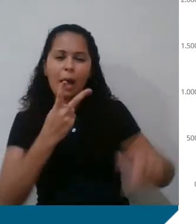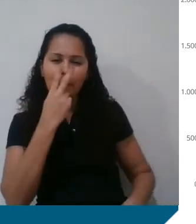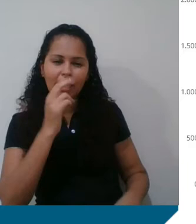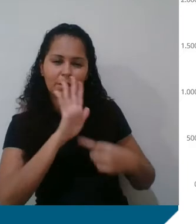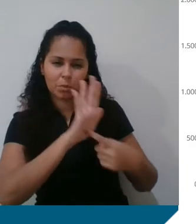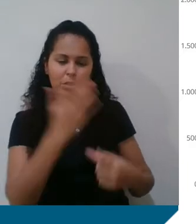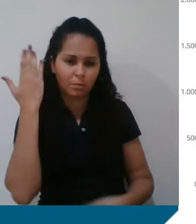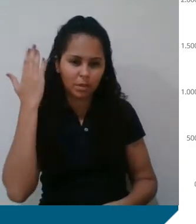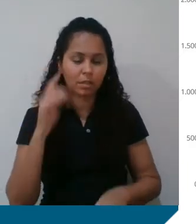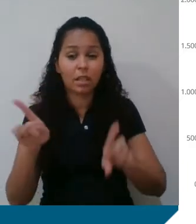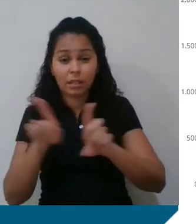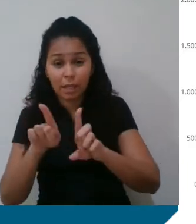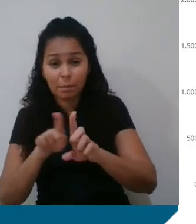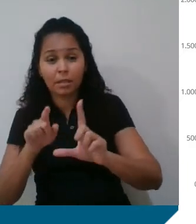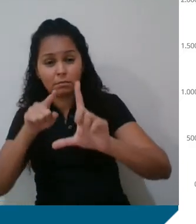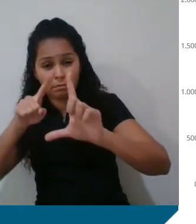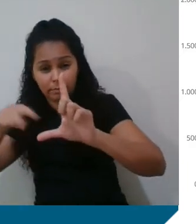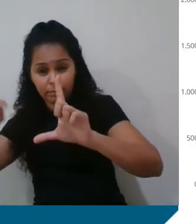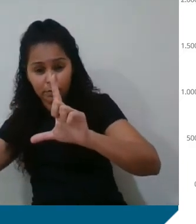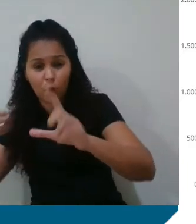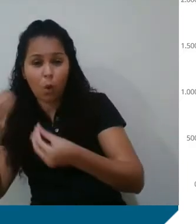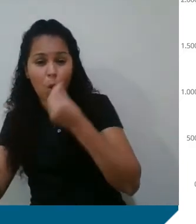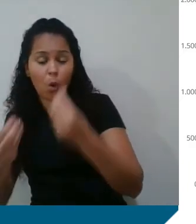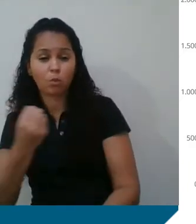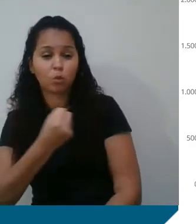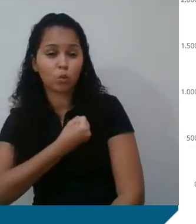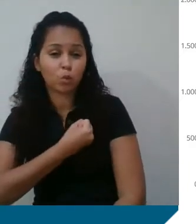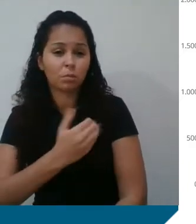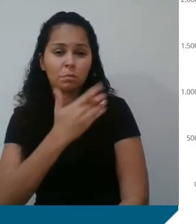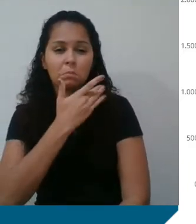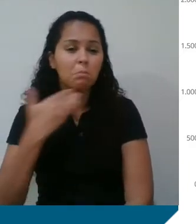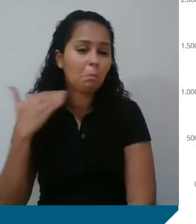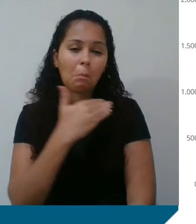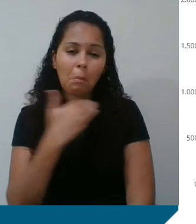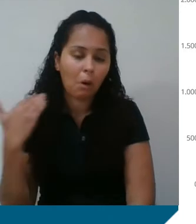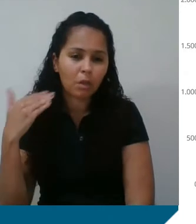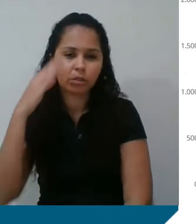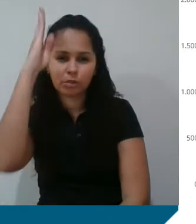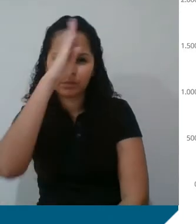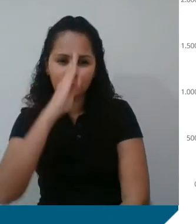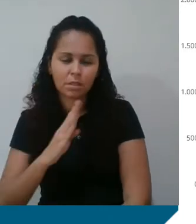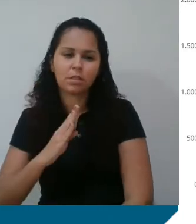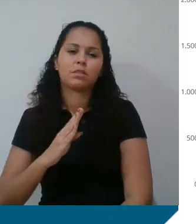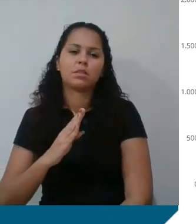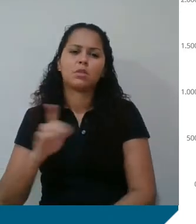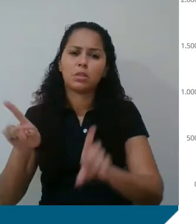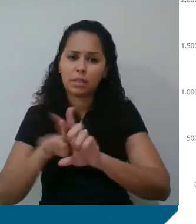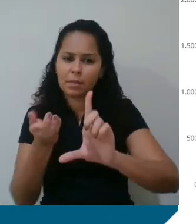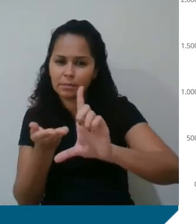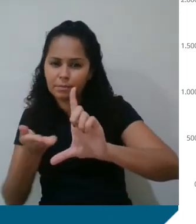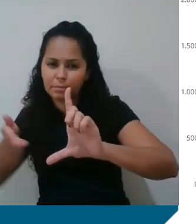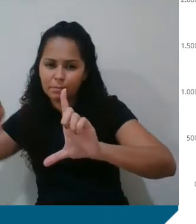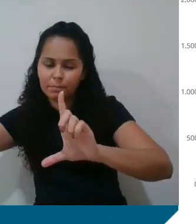àquela que nós apresentamos. Da mesma forma, o comportamento dos casos de morte, né, por coronavírus no Brasil também tem